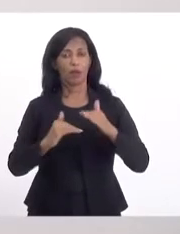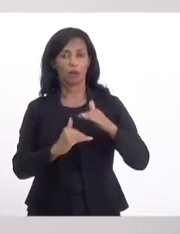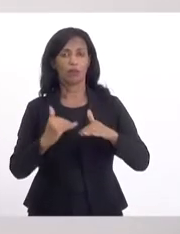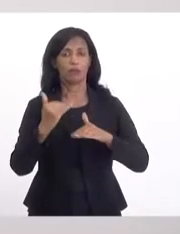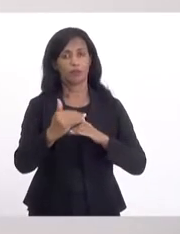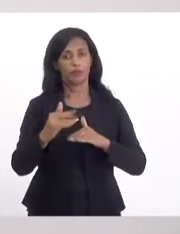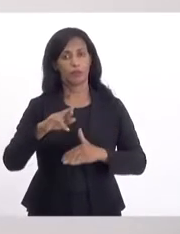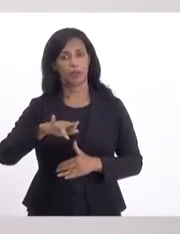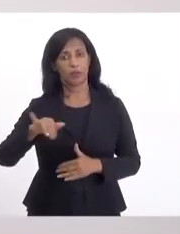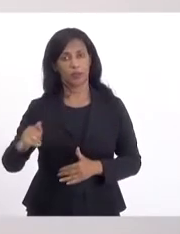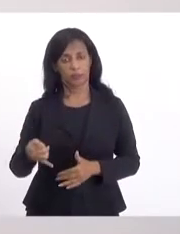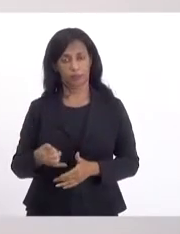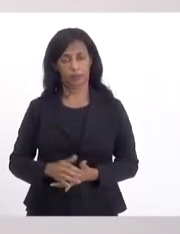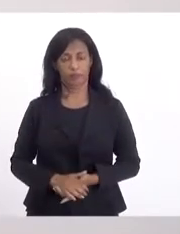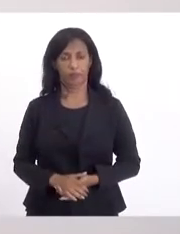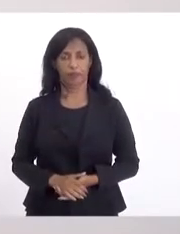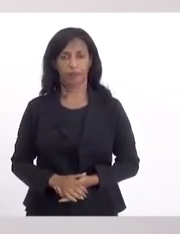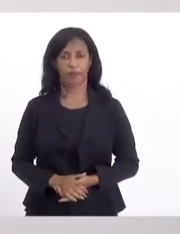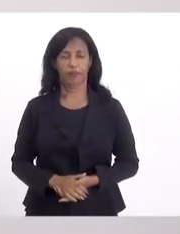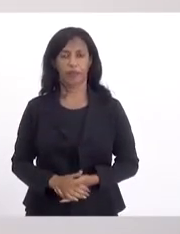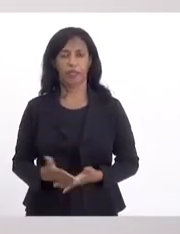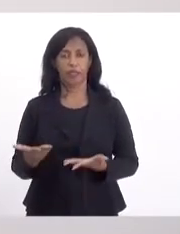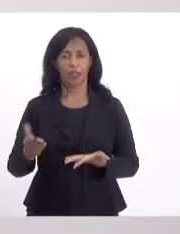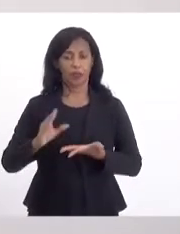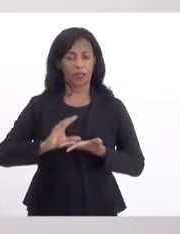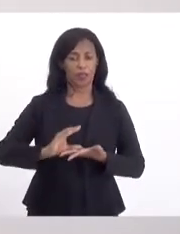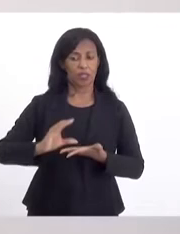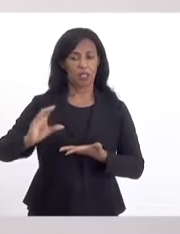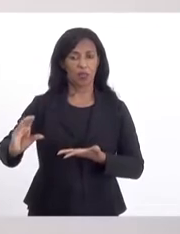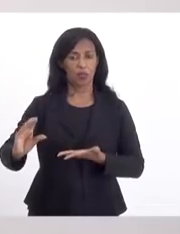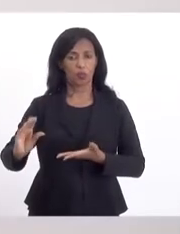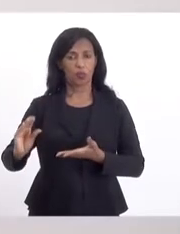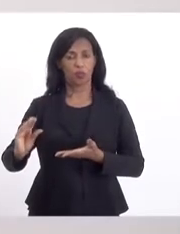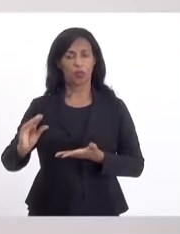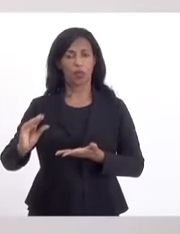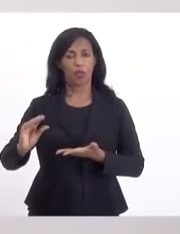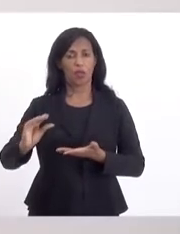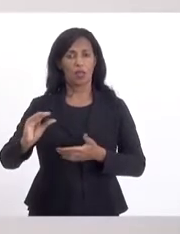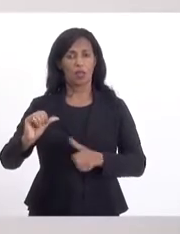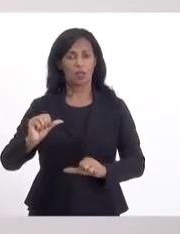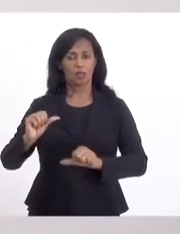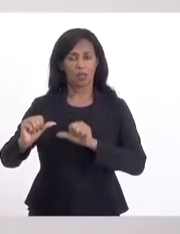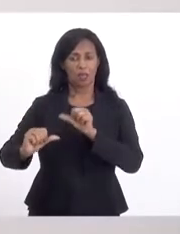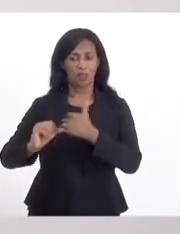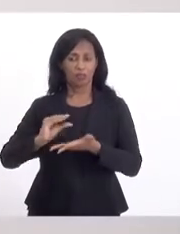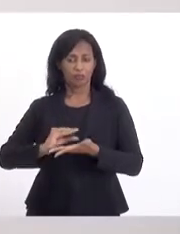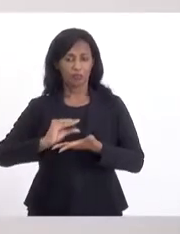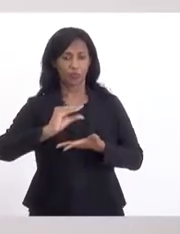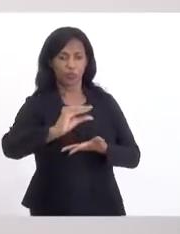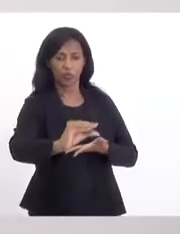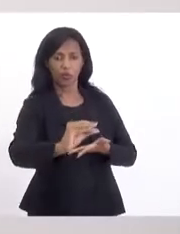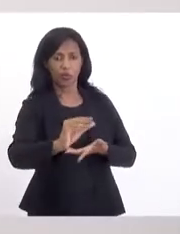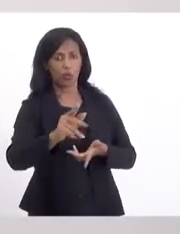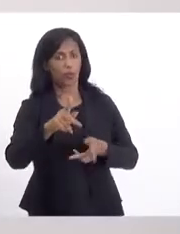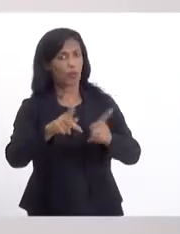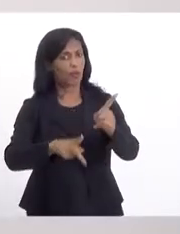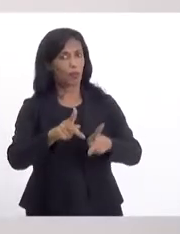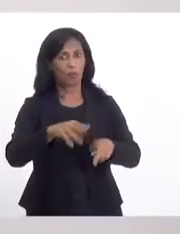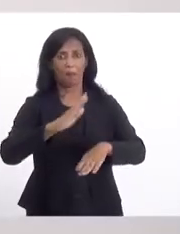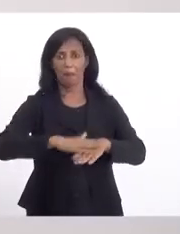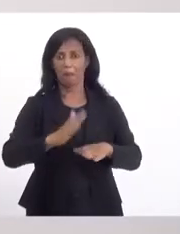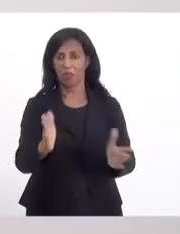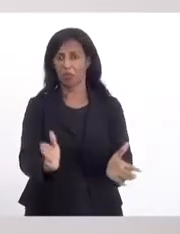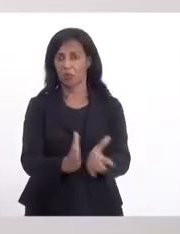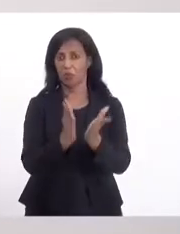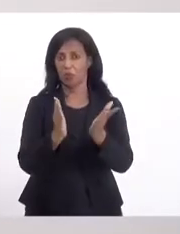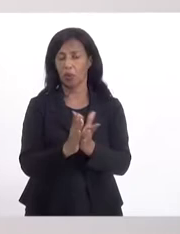Rio. Então, esse recurso, essa transferência de renda, não chegou na população mais carente. A